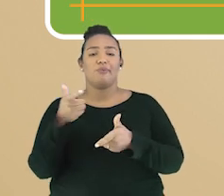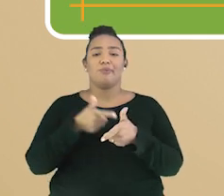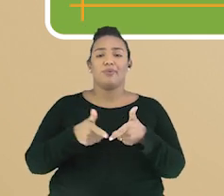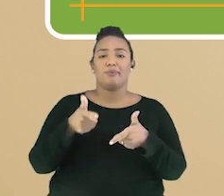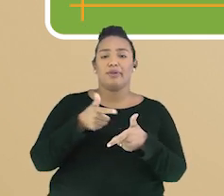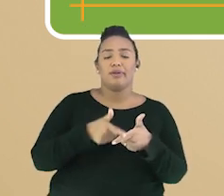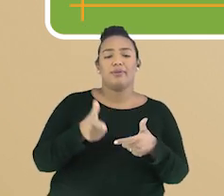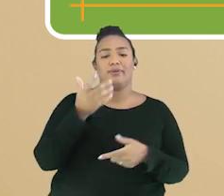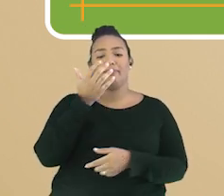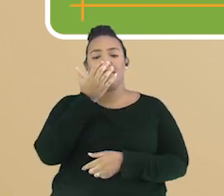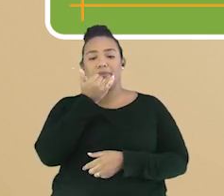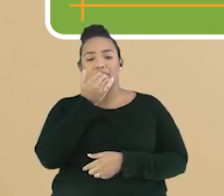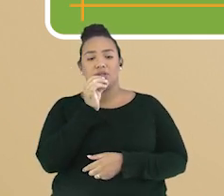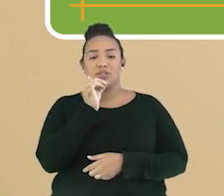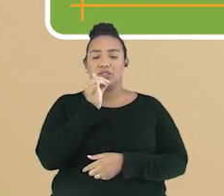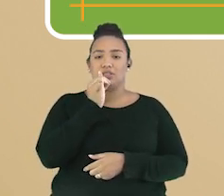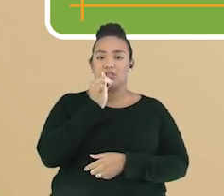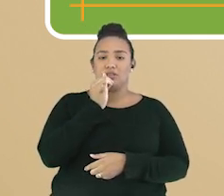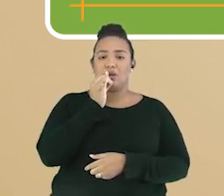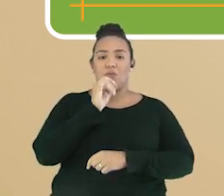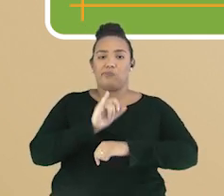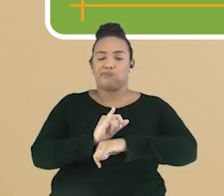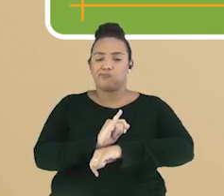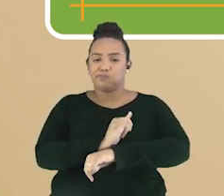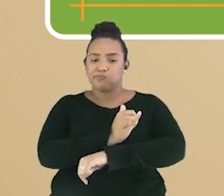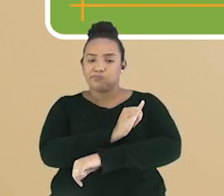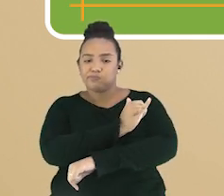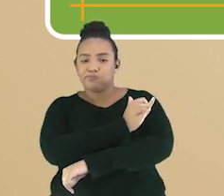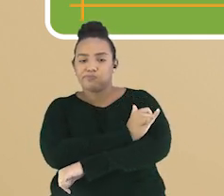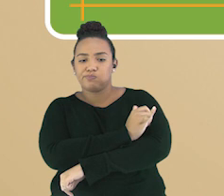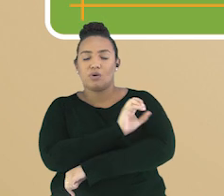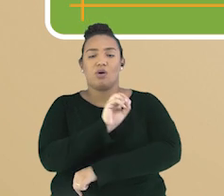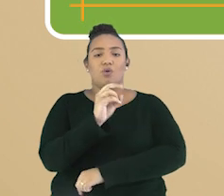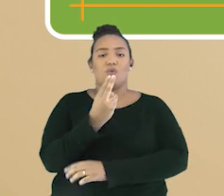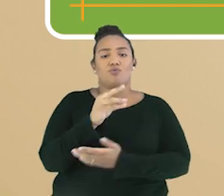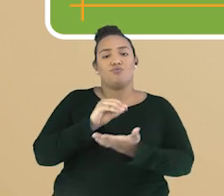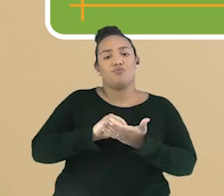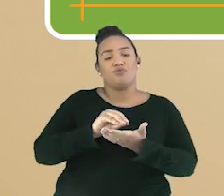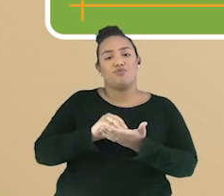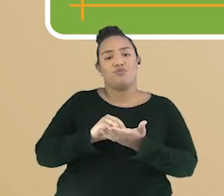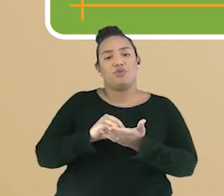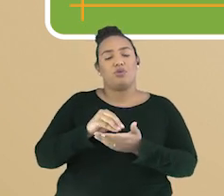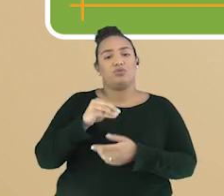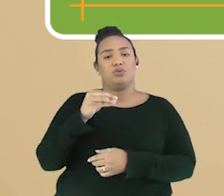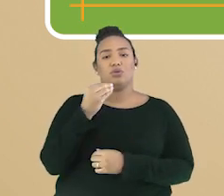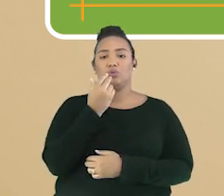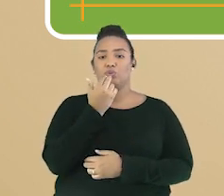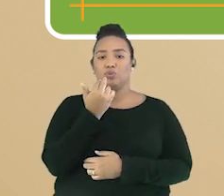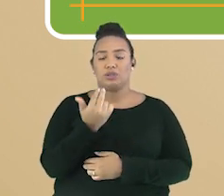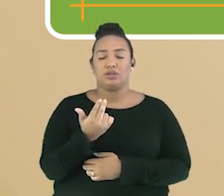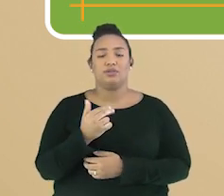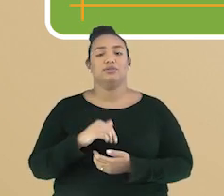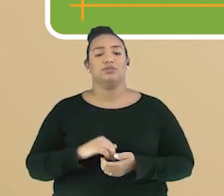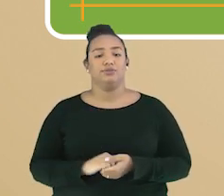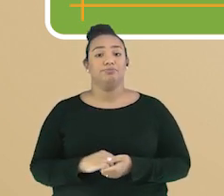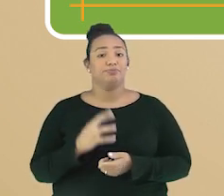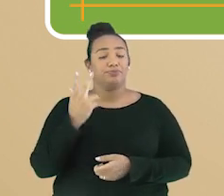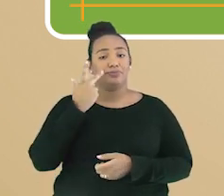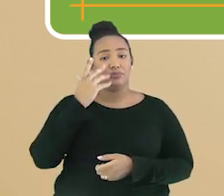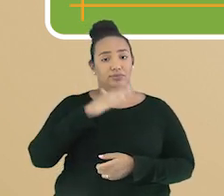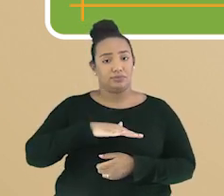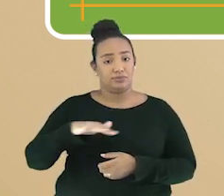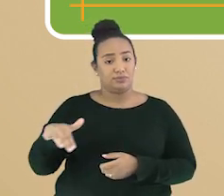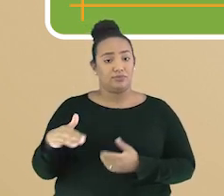nutricionais, como obesidade, subnutrição, entre outros, entre crianças e jovens